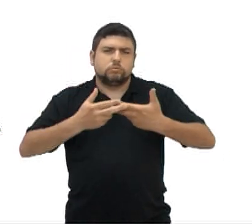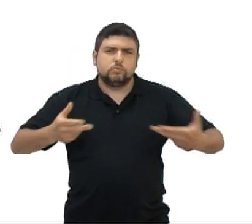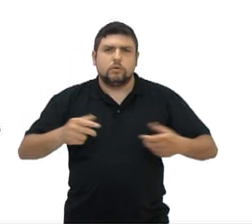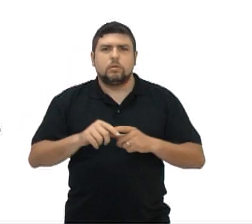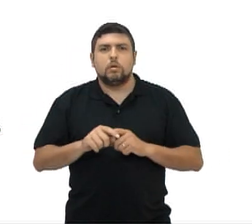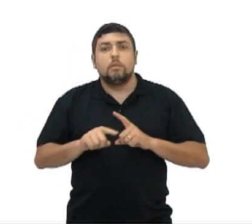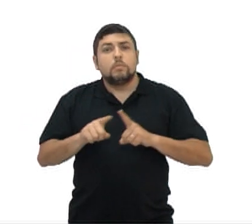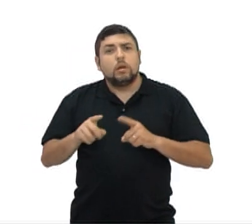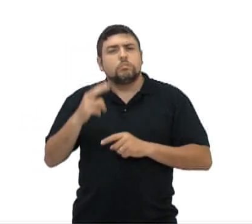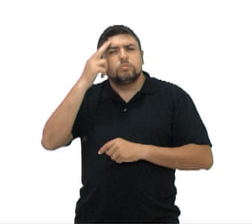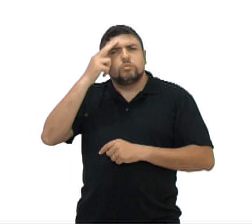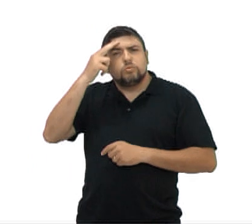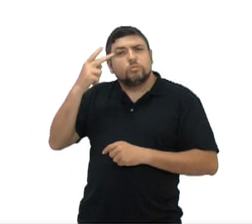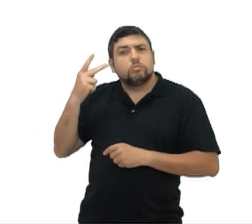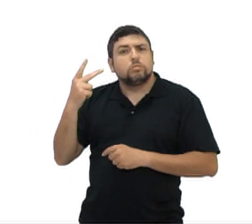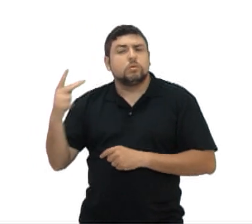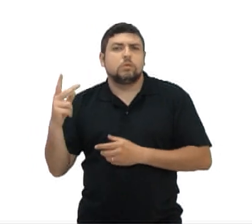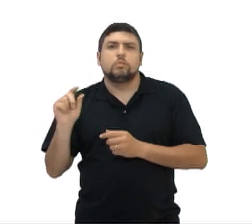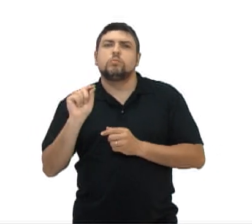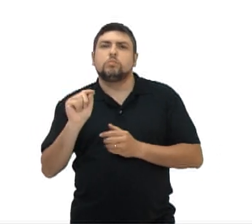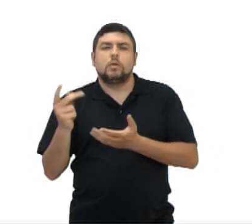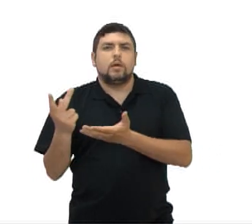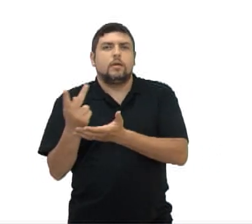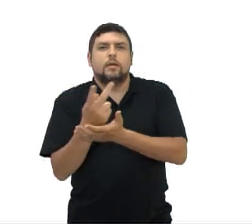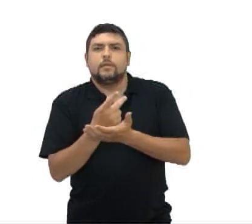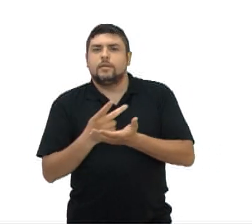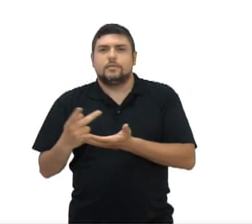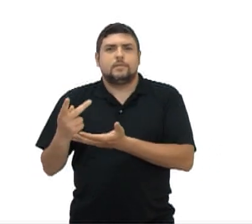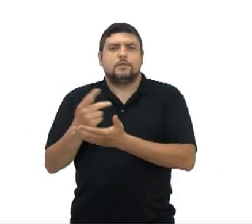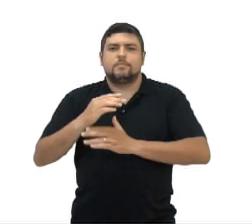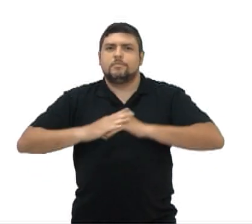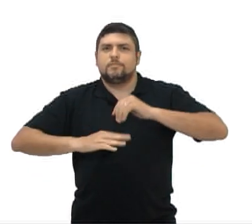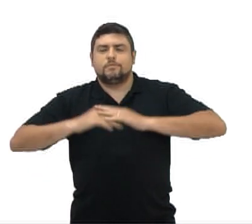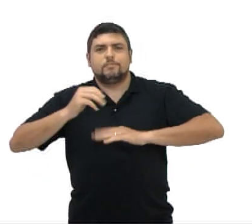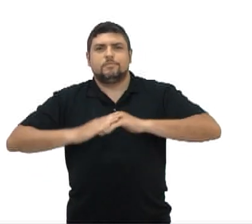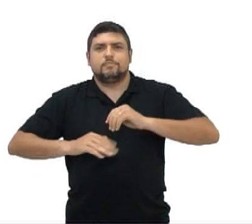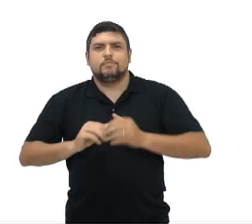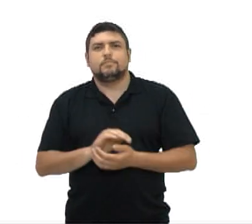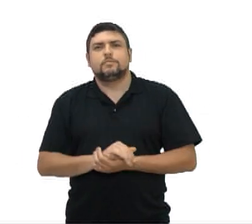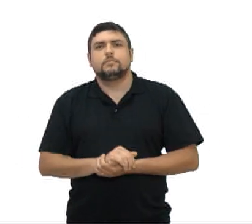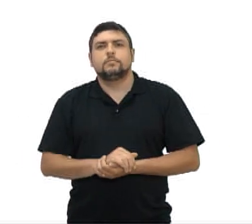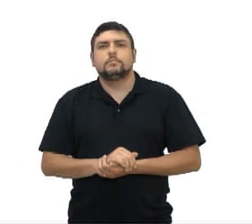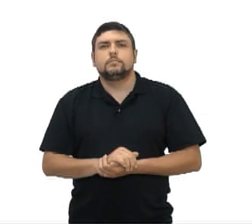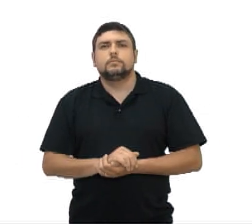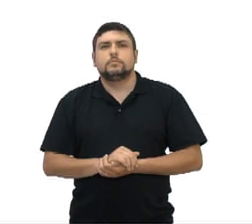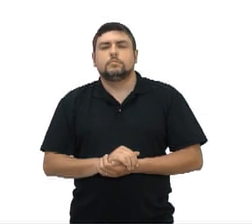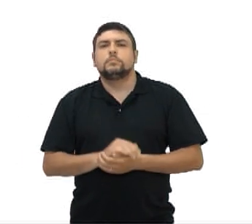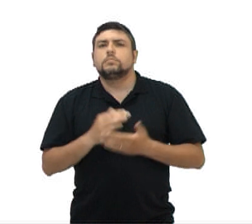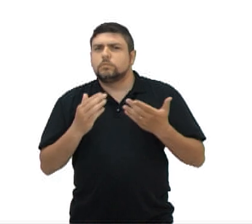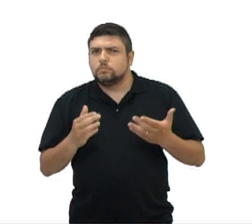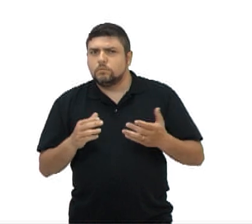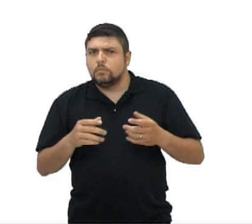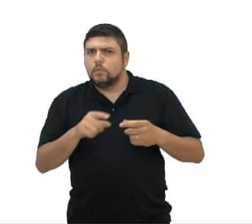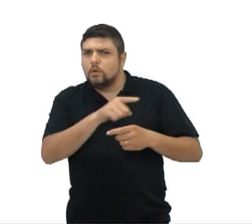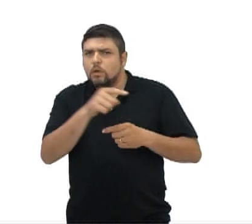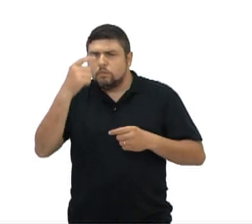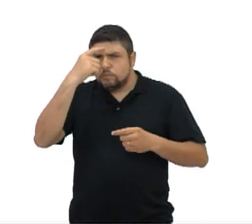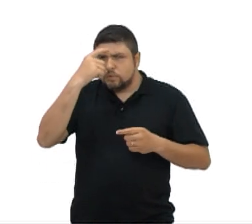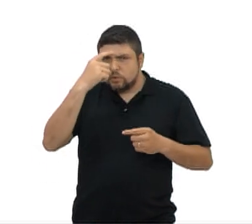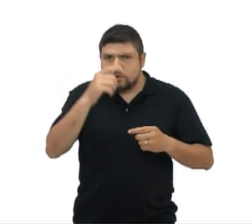profissionalmente. Uma questão para vocês a partir disso. Qual é a diferença entre biografia